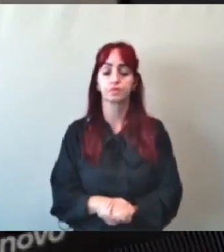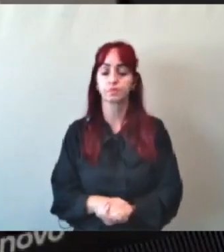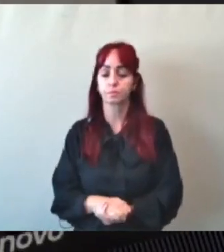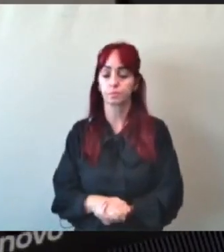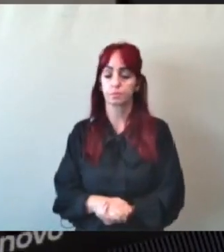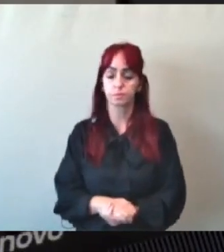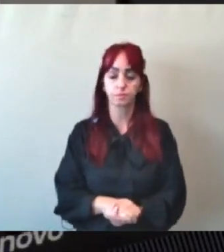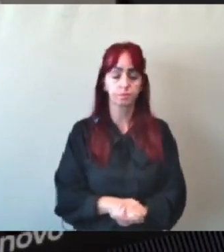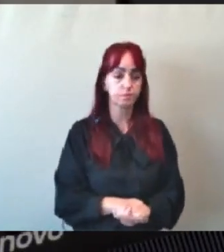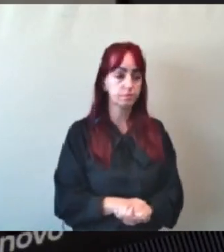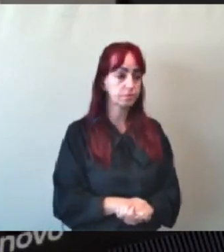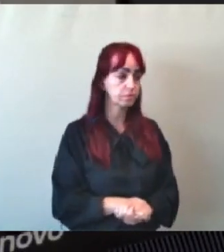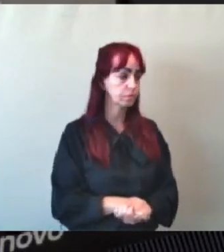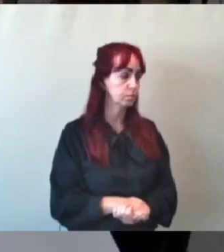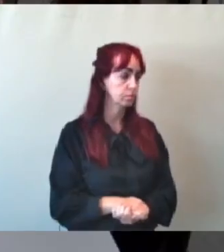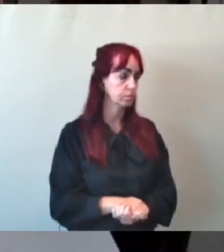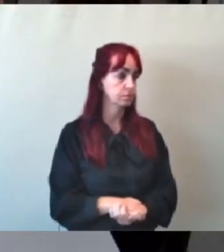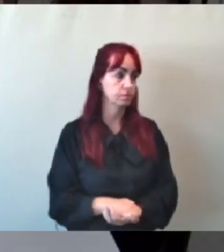comerciante.